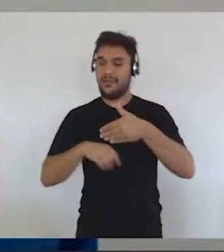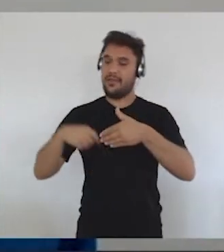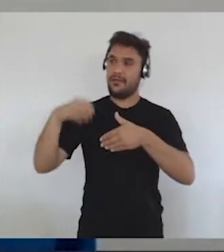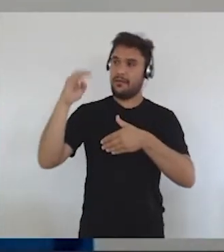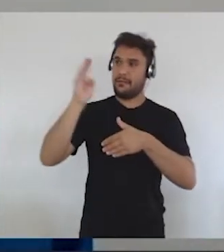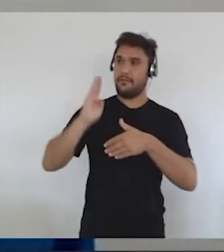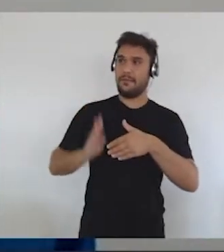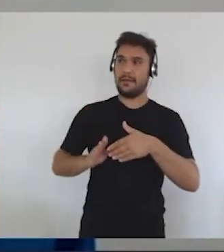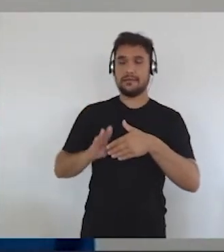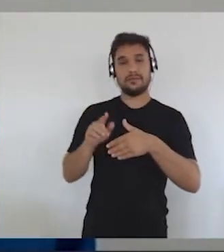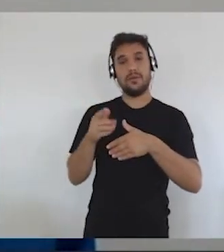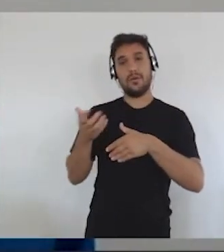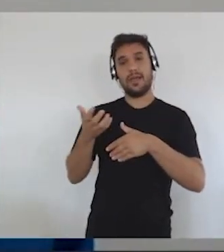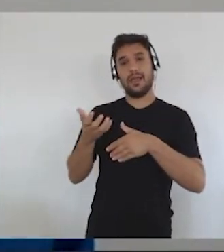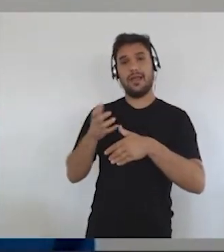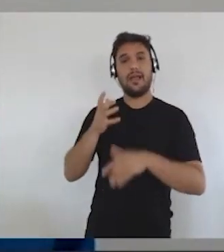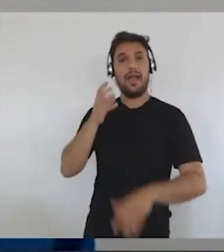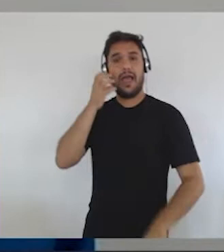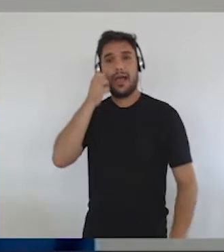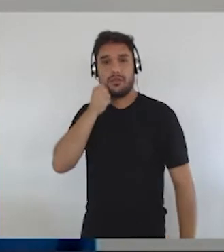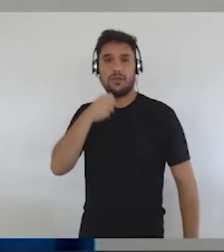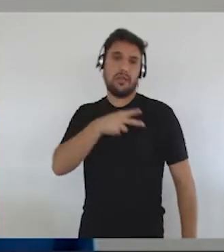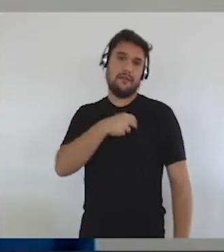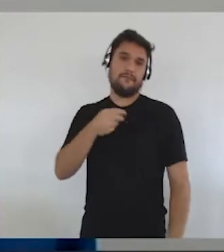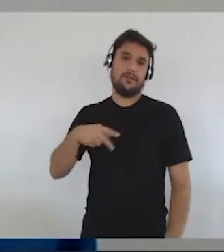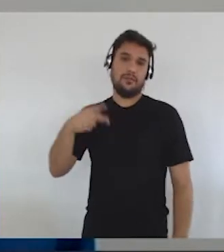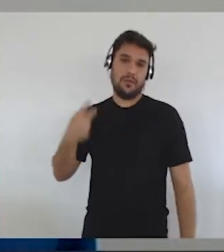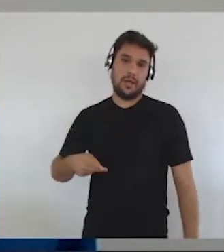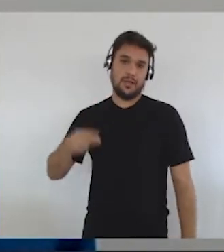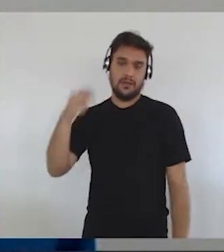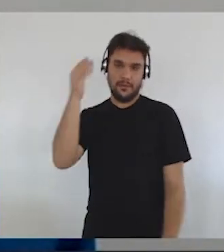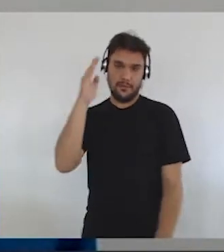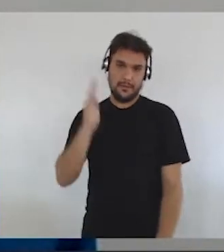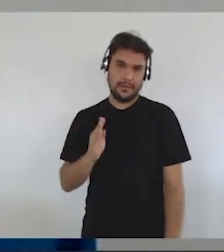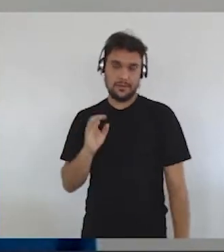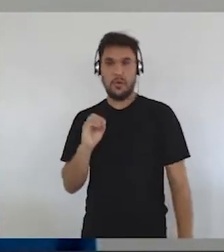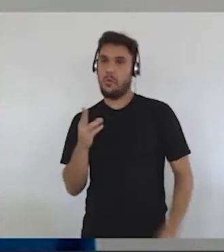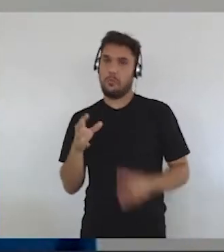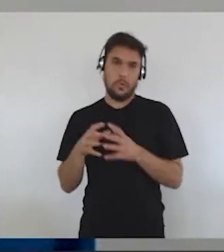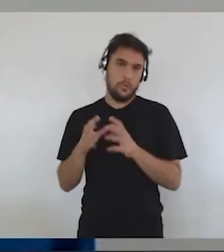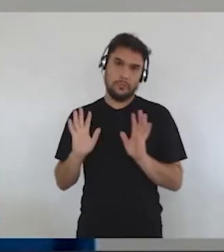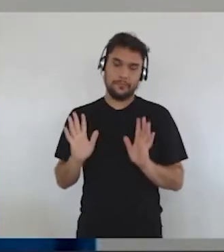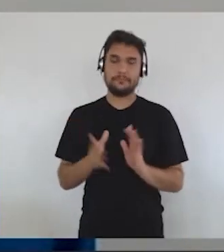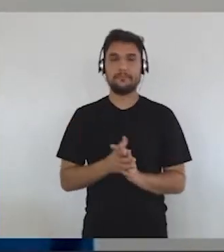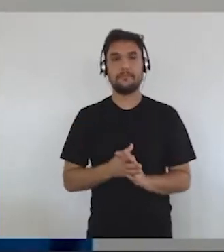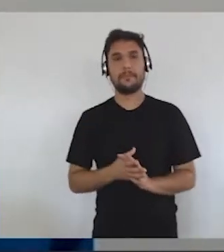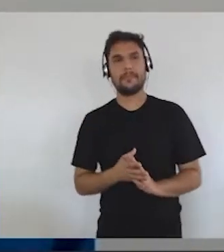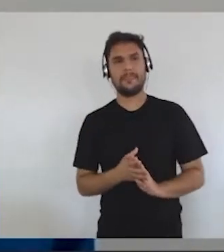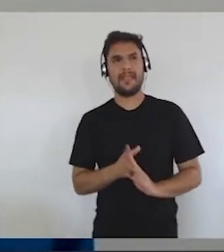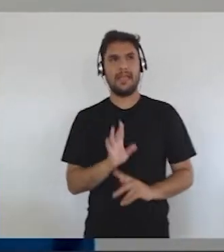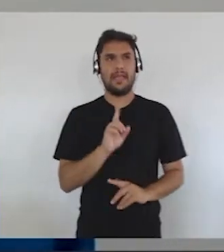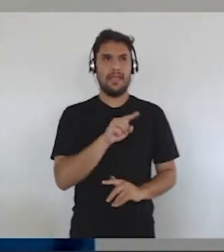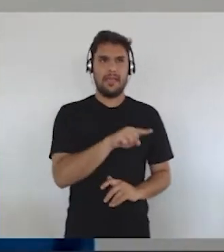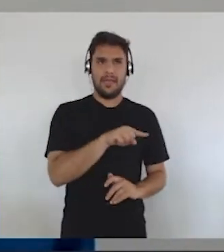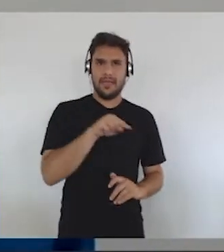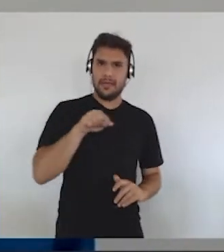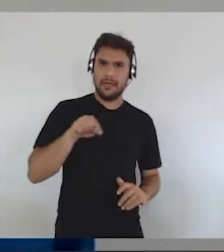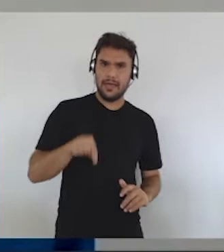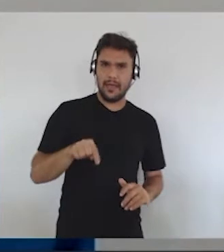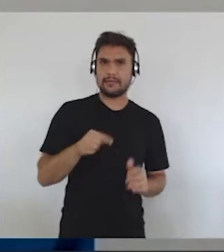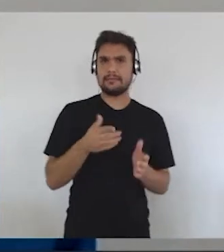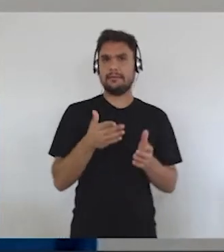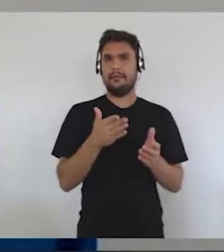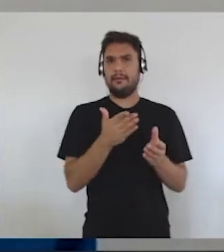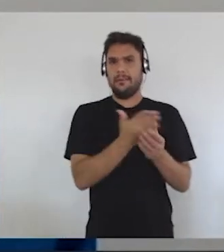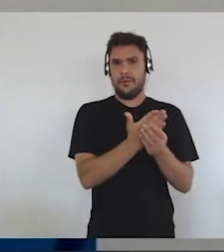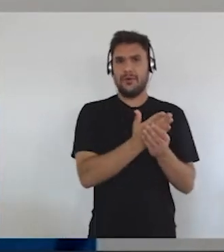para pleitear a adoção de uma criança ou de um grupo de crianças brasileiros. Ora, esse